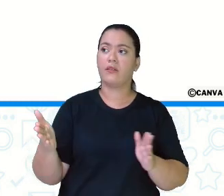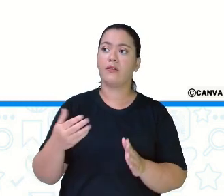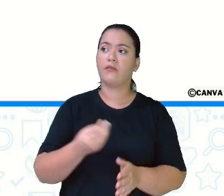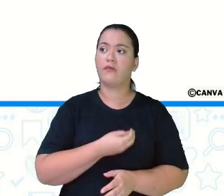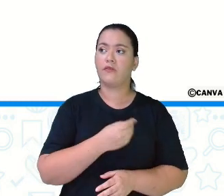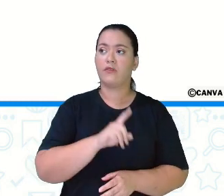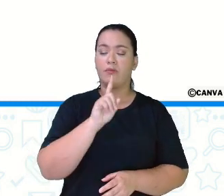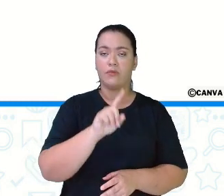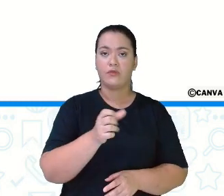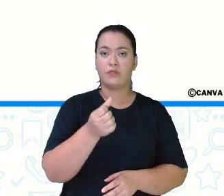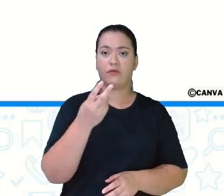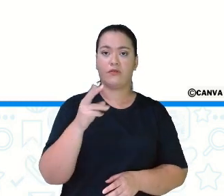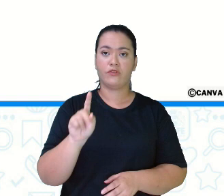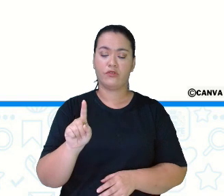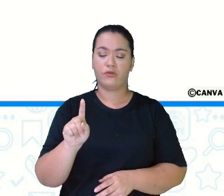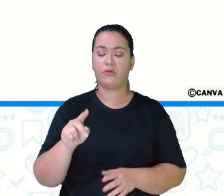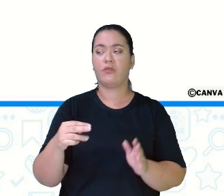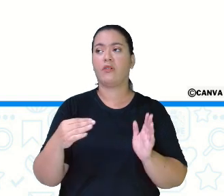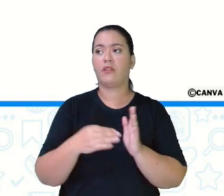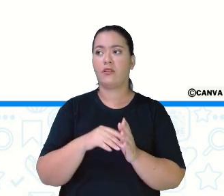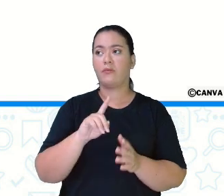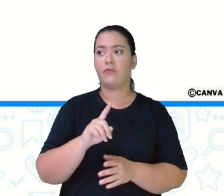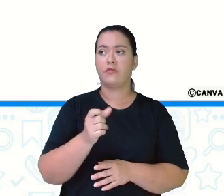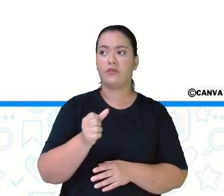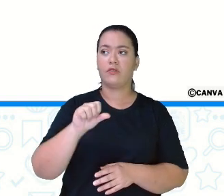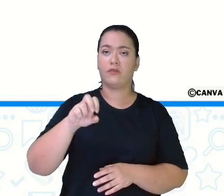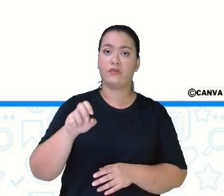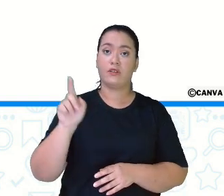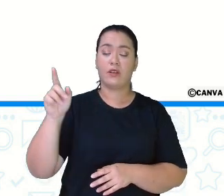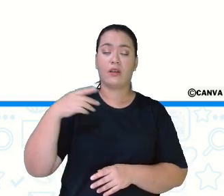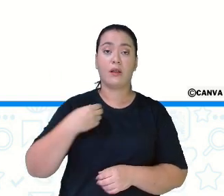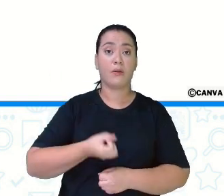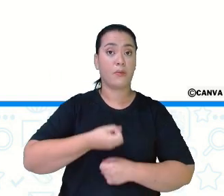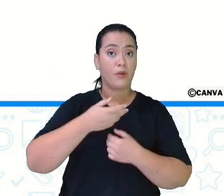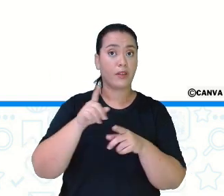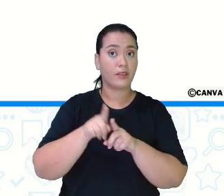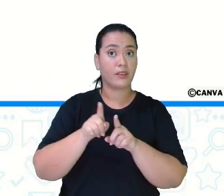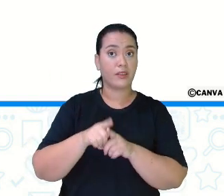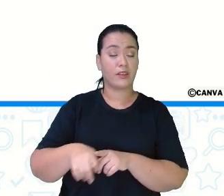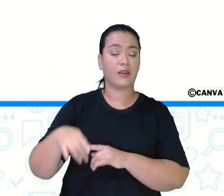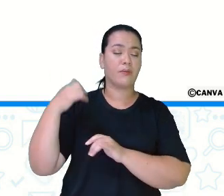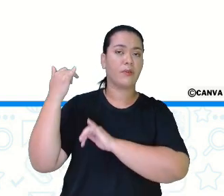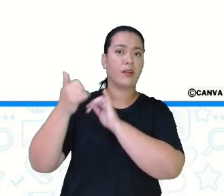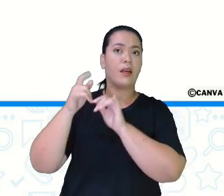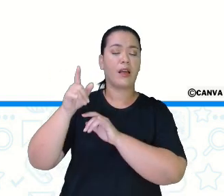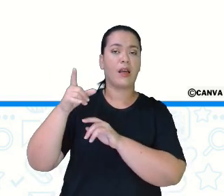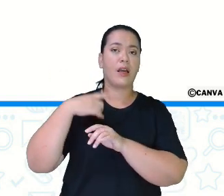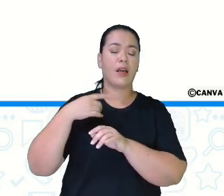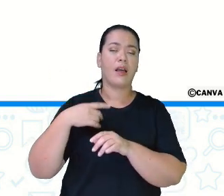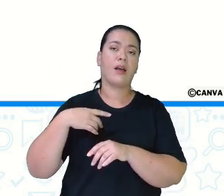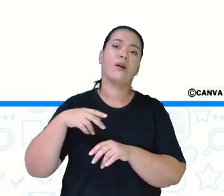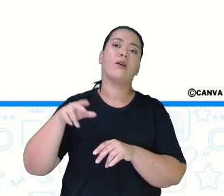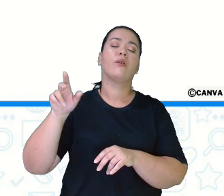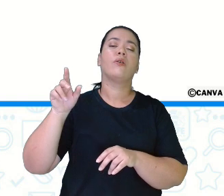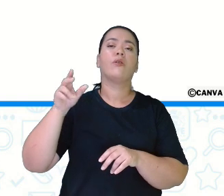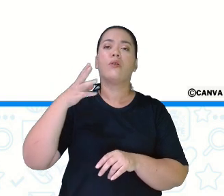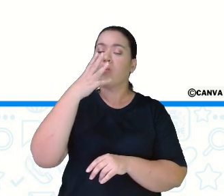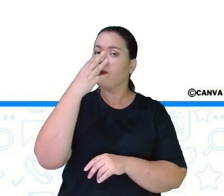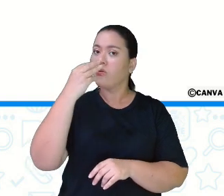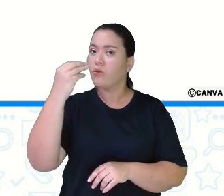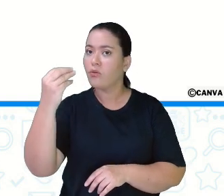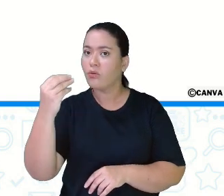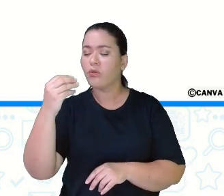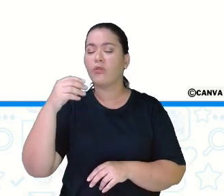1621-1695, foi poeta e fabulista francês, autor das fábulas A Lebre e a Tartaruga, O Lobo e o